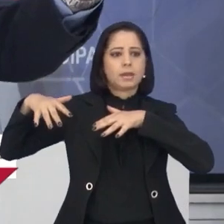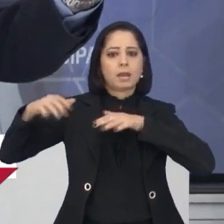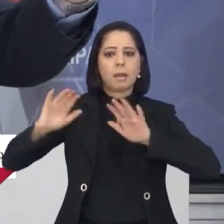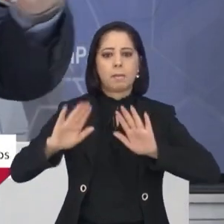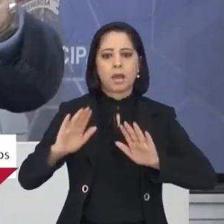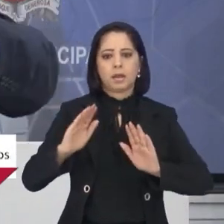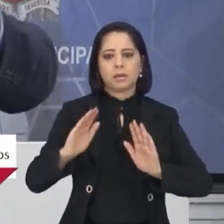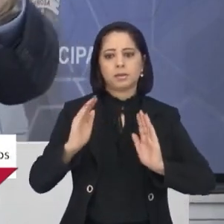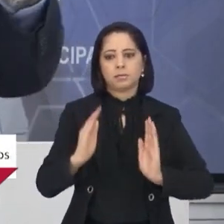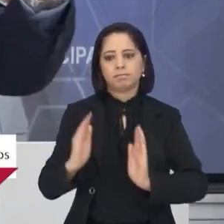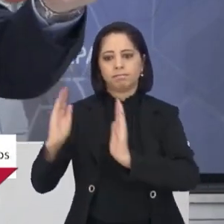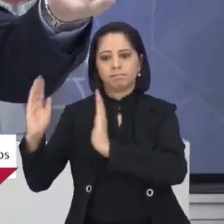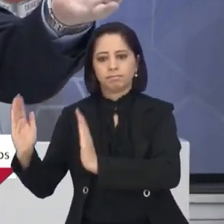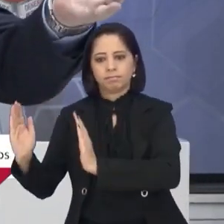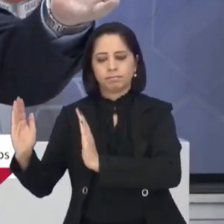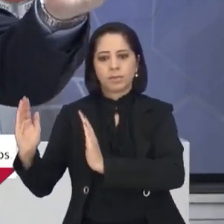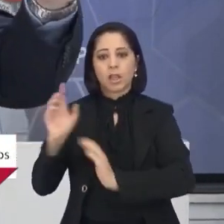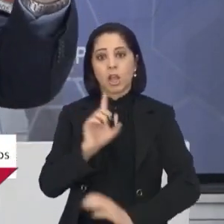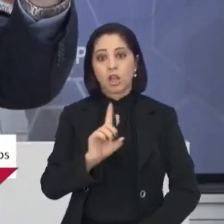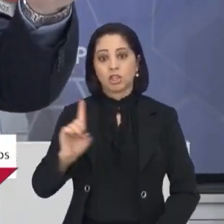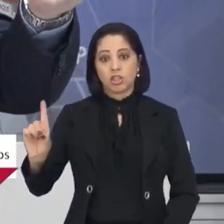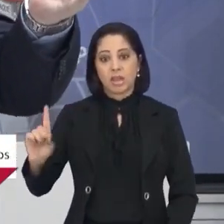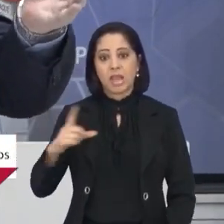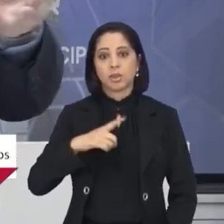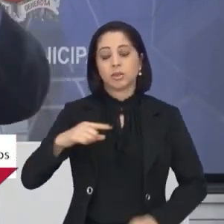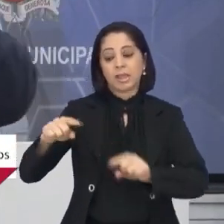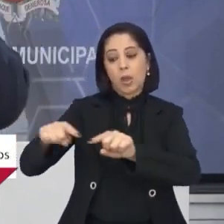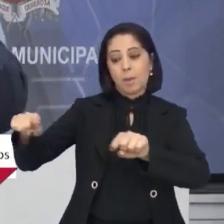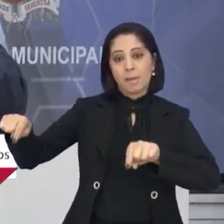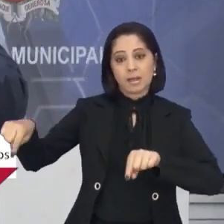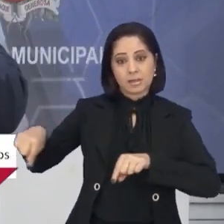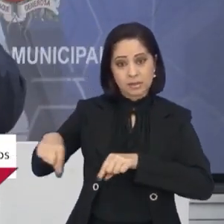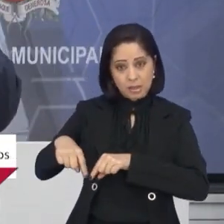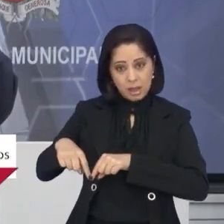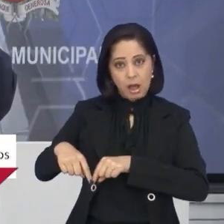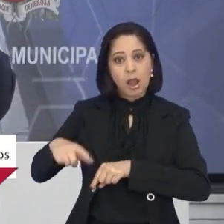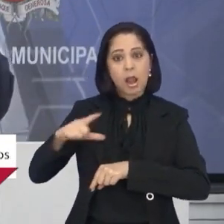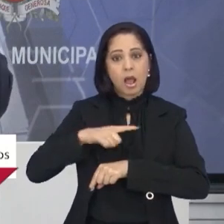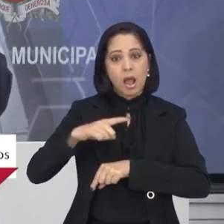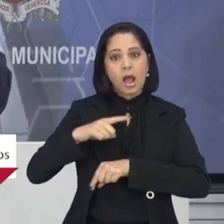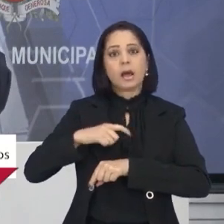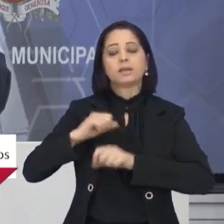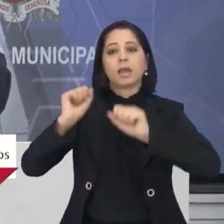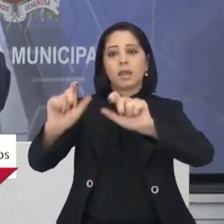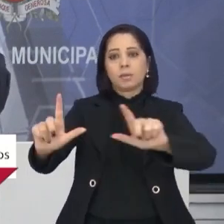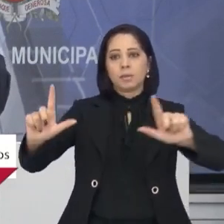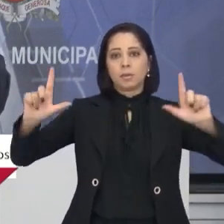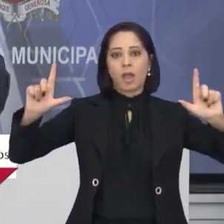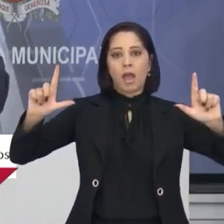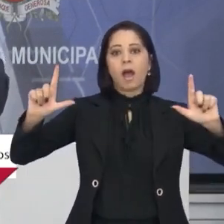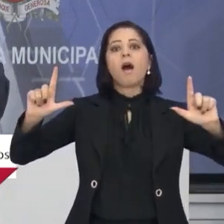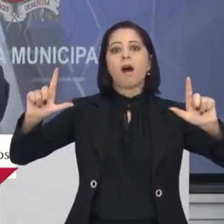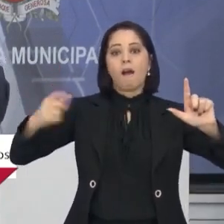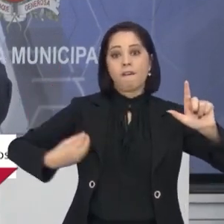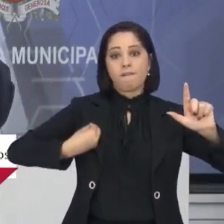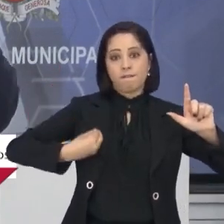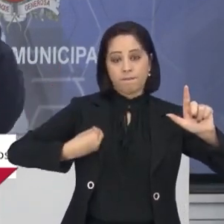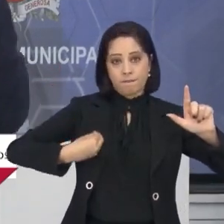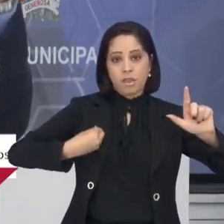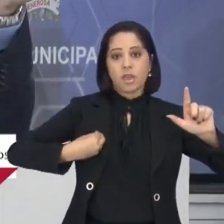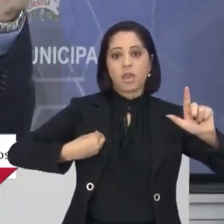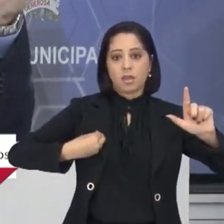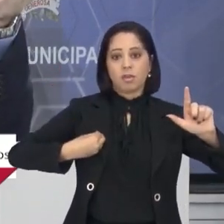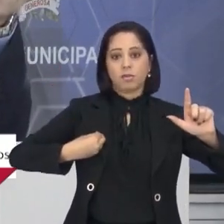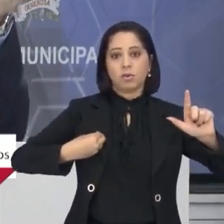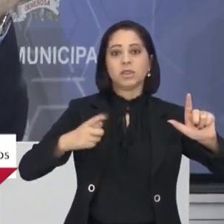lado né do lado direito da plateia nós temos uma sala anexa onde há a transmissão também com retorno audiovisual com